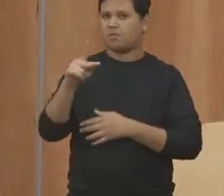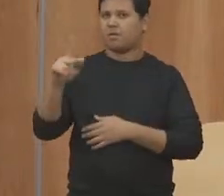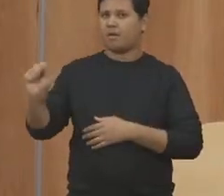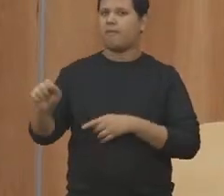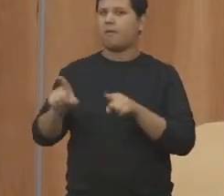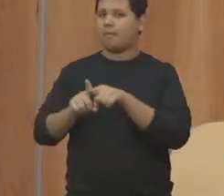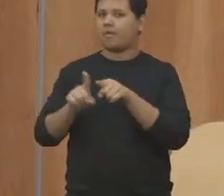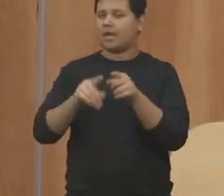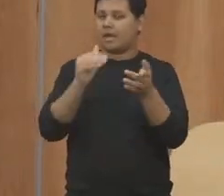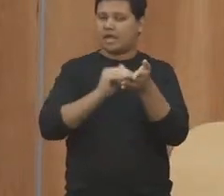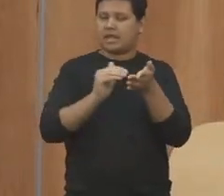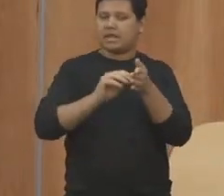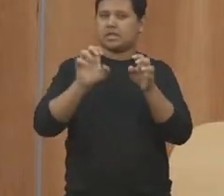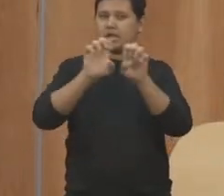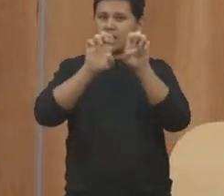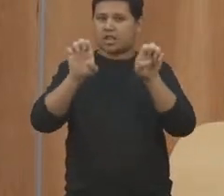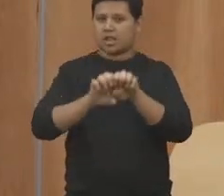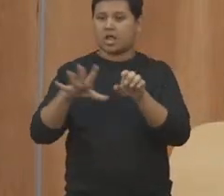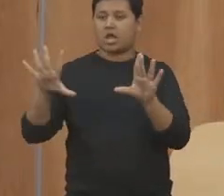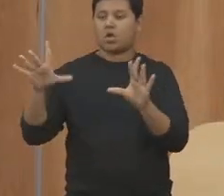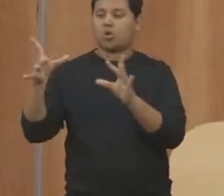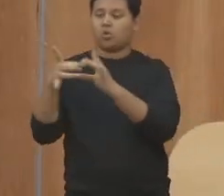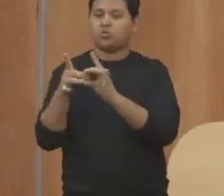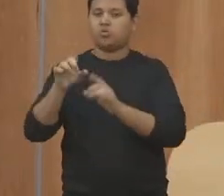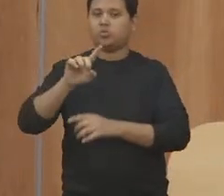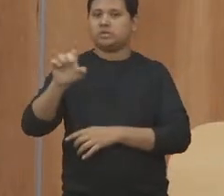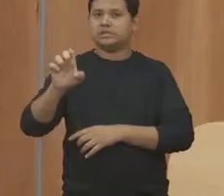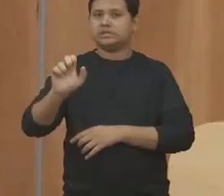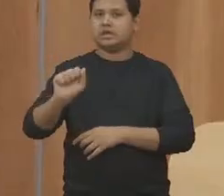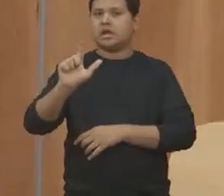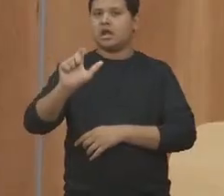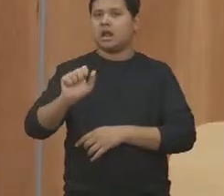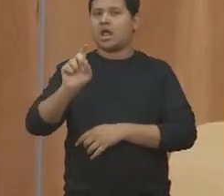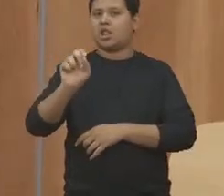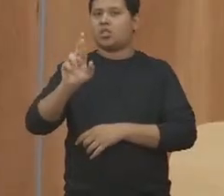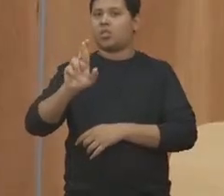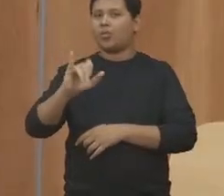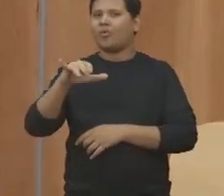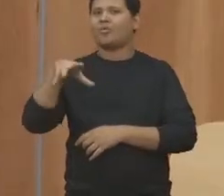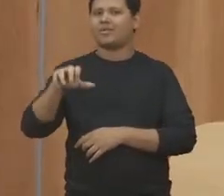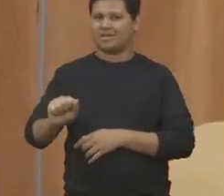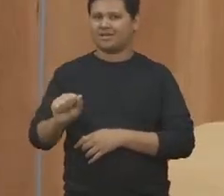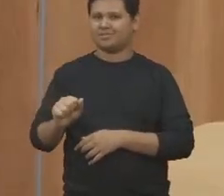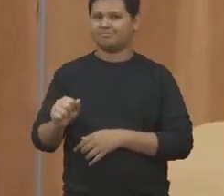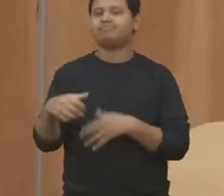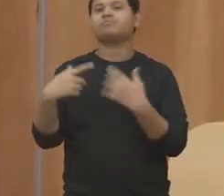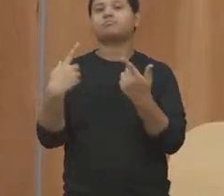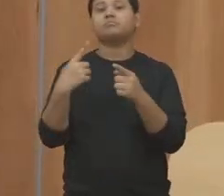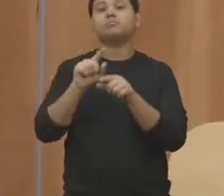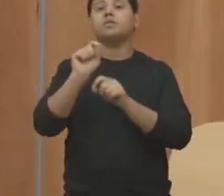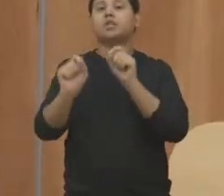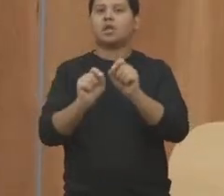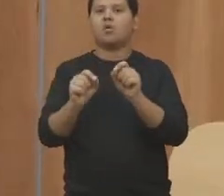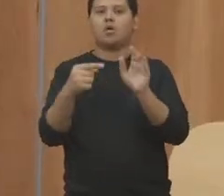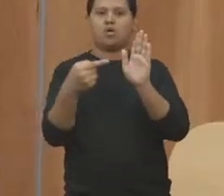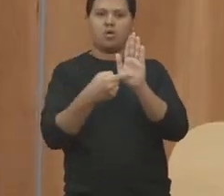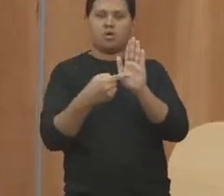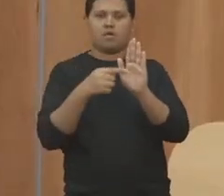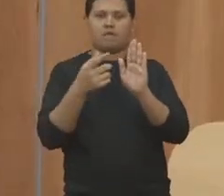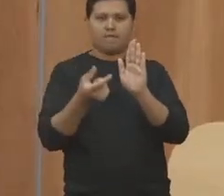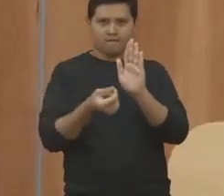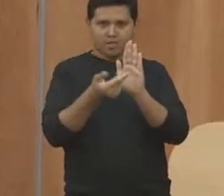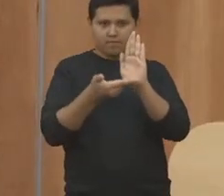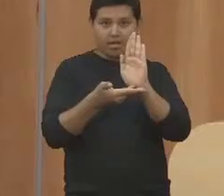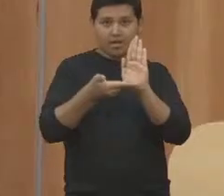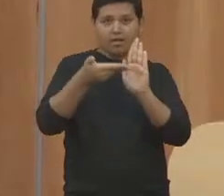Infraestrutura é a Secretaria de Infraestrutura e Zeladoria Urbana, que é de uma reforma administrativa que vai ser mandada. Então, esse valor ele vai subir